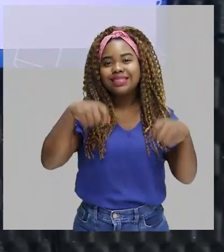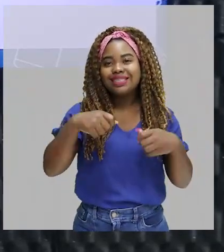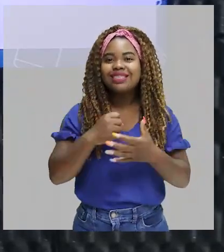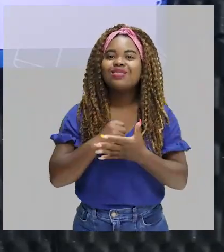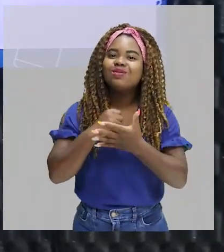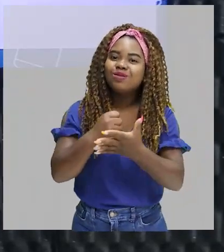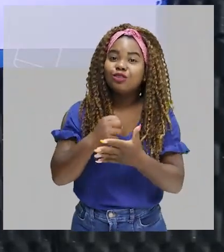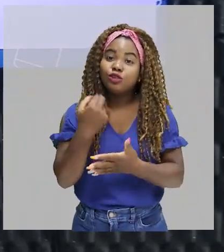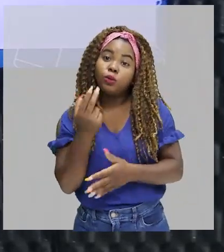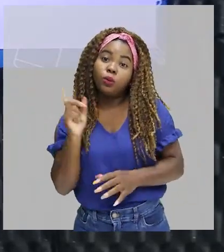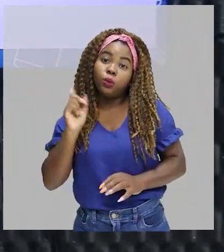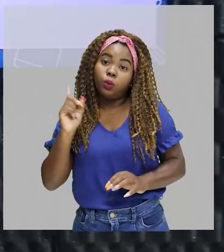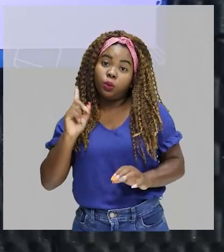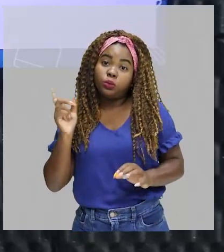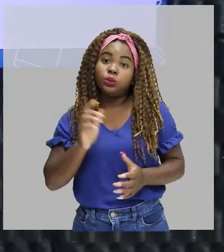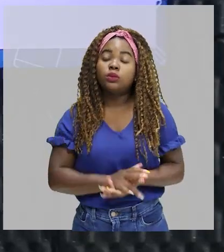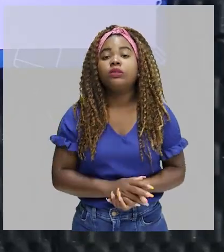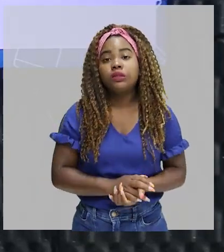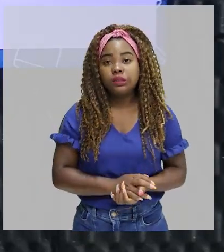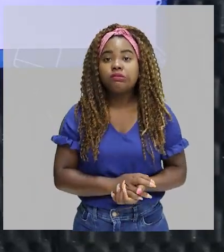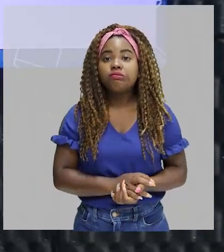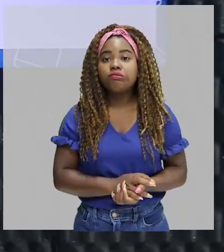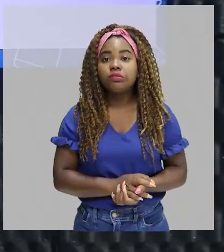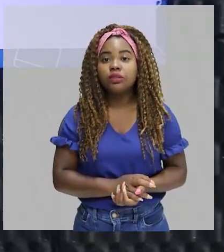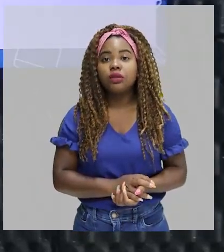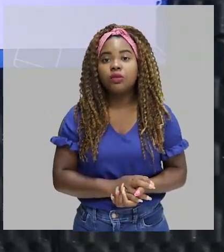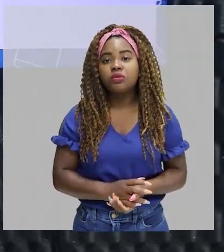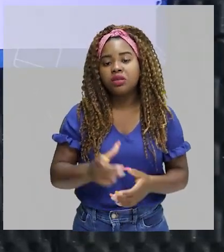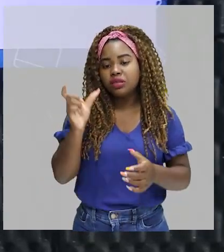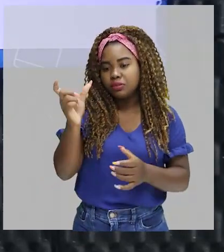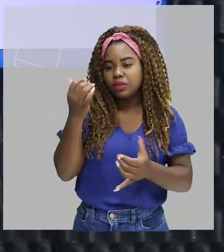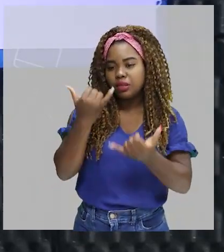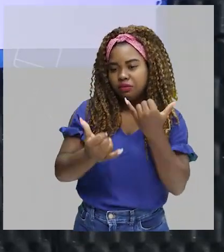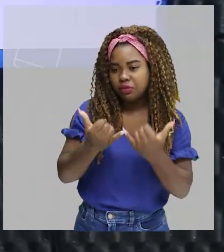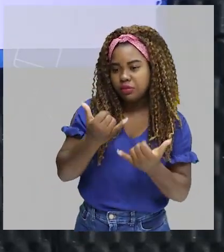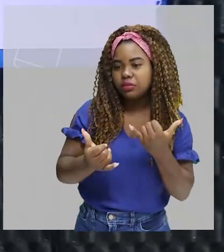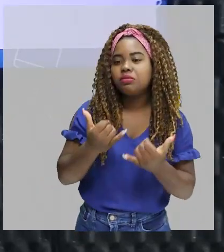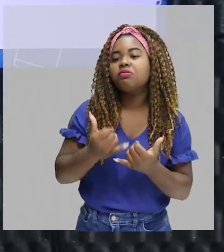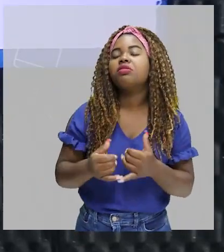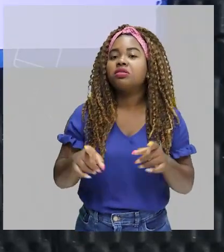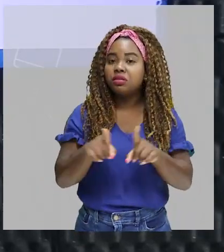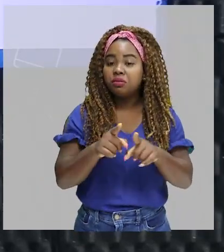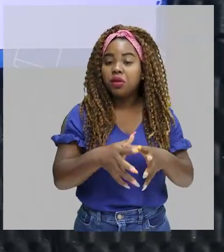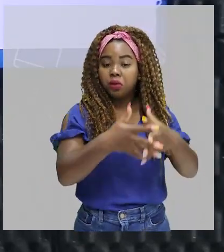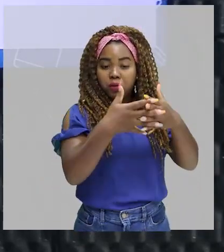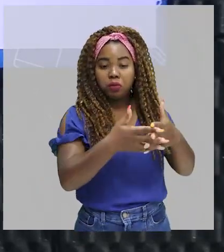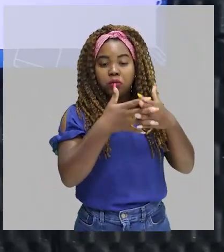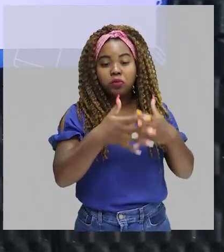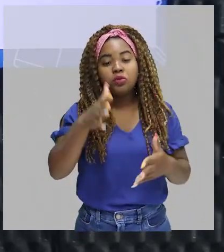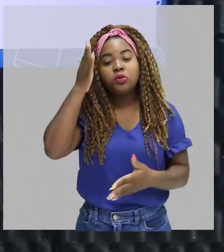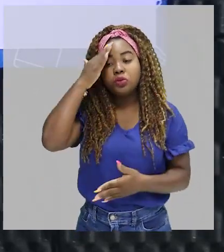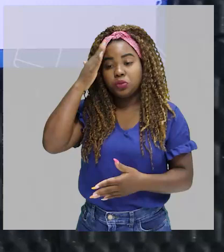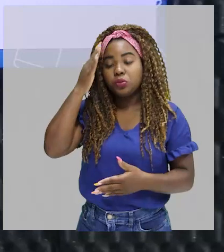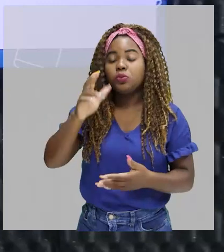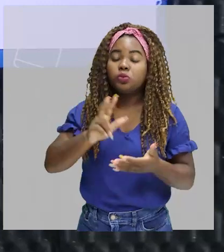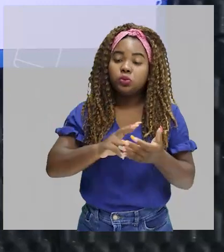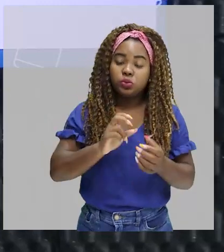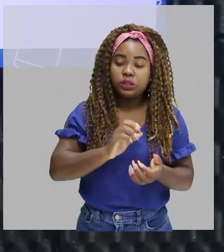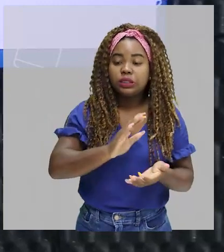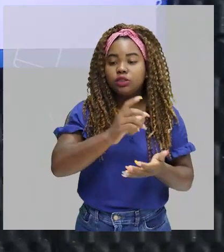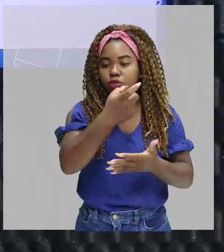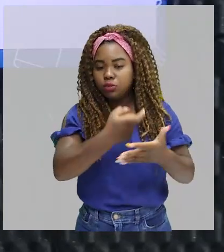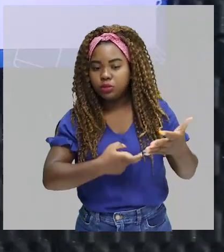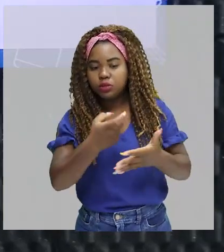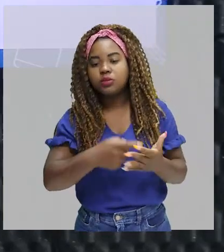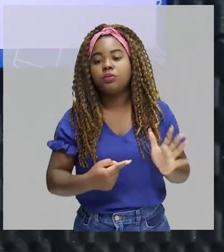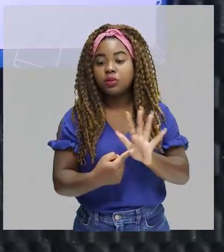ou não, considerando que as falso-cognatas prejudicam a compreensão, numa análise textual. Tá? Para demonstrar, tem